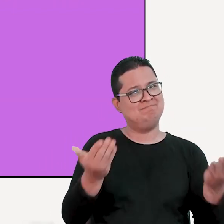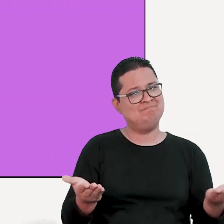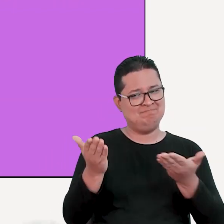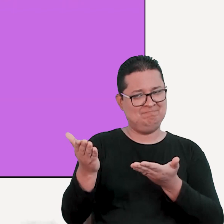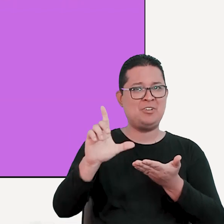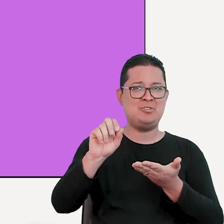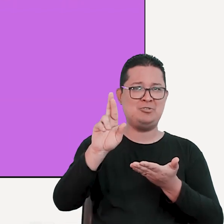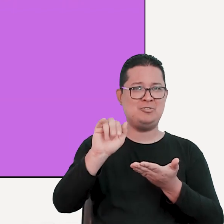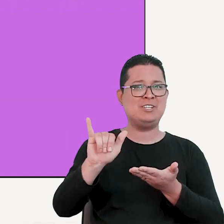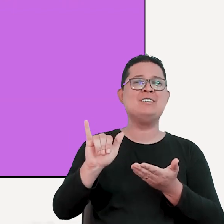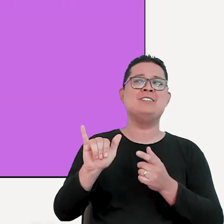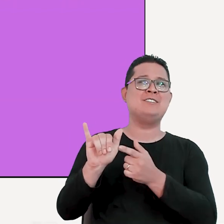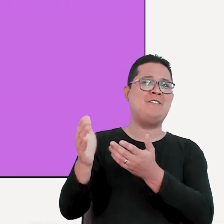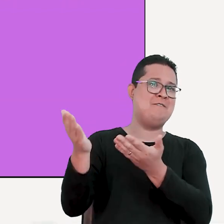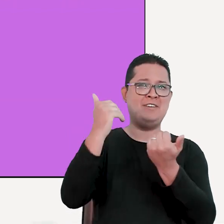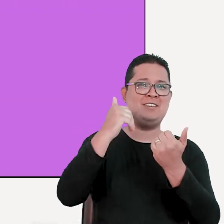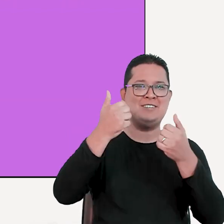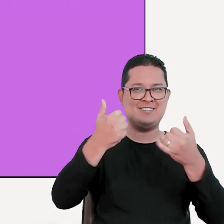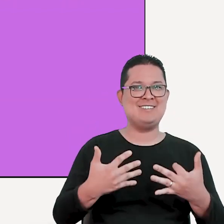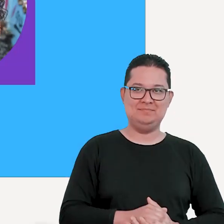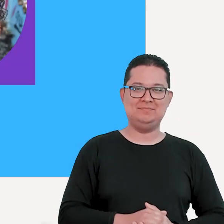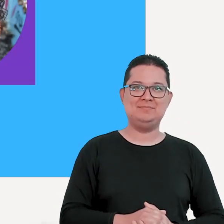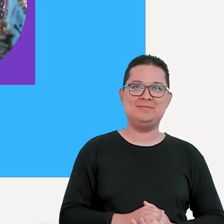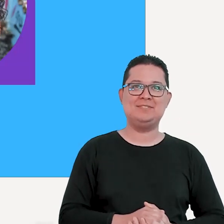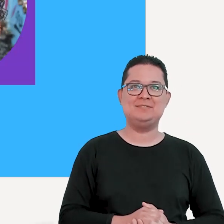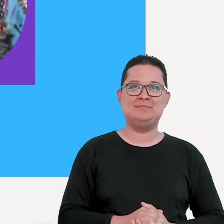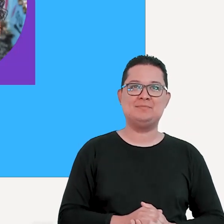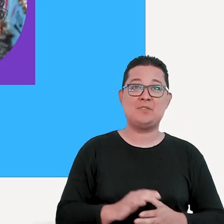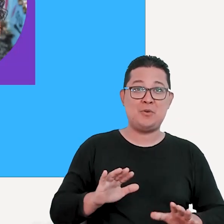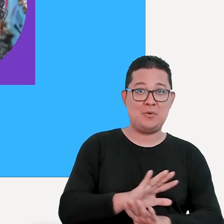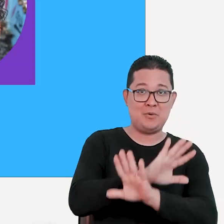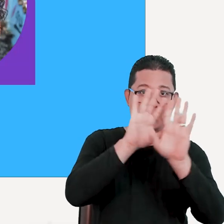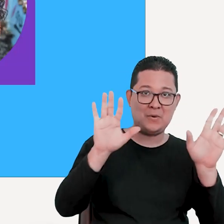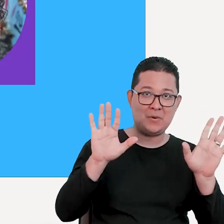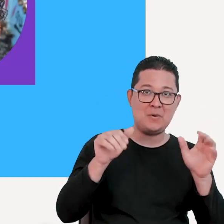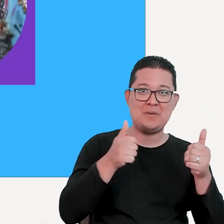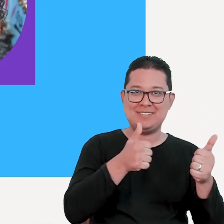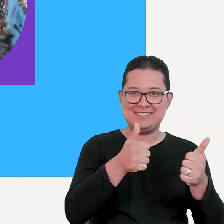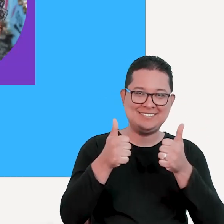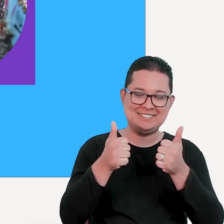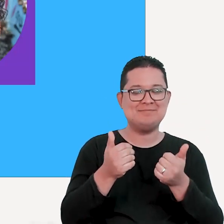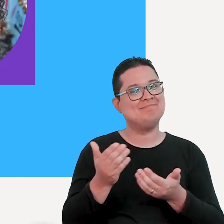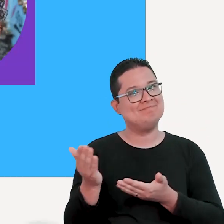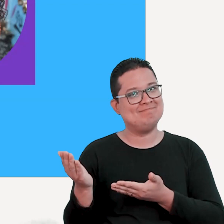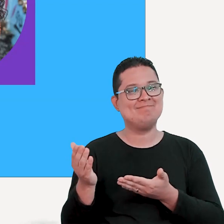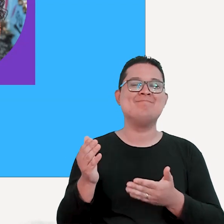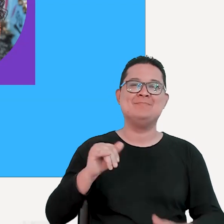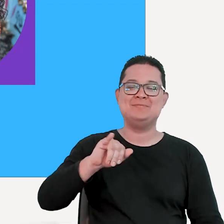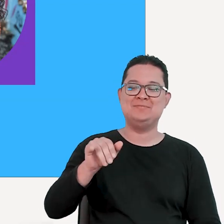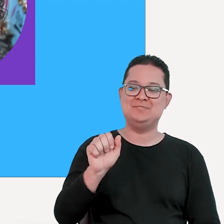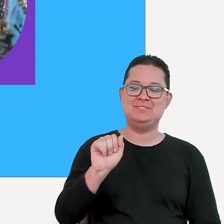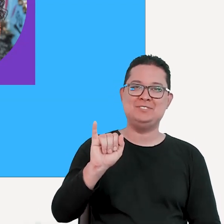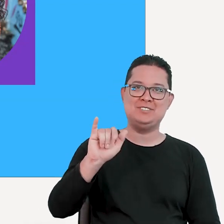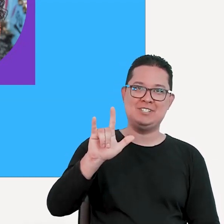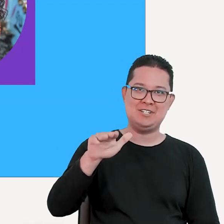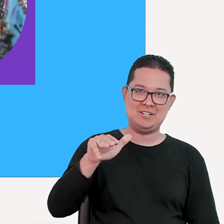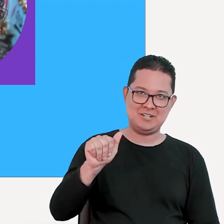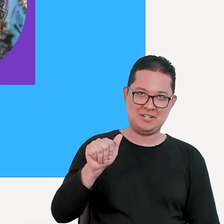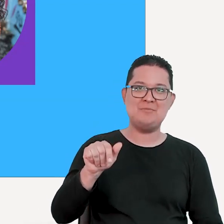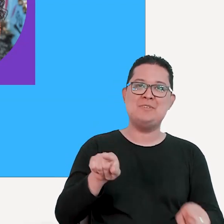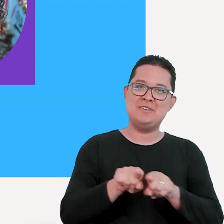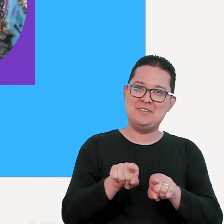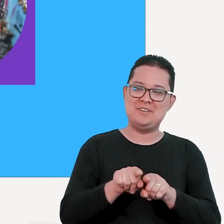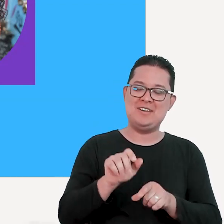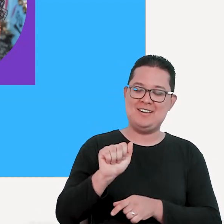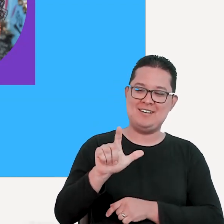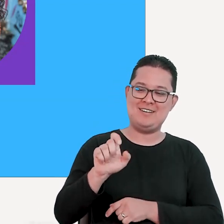falar para vocês sobre esse assunto. Oi, pessoal, como a Jailma e a Lê introduziram,